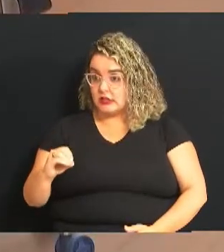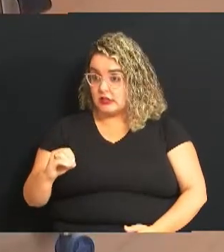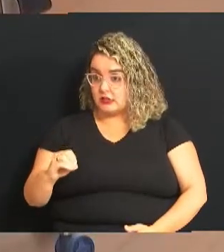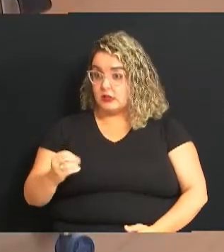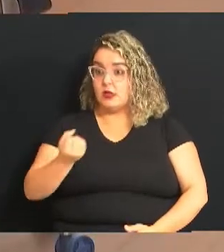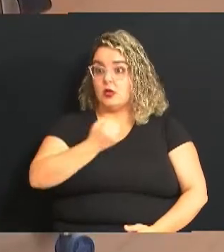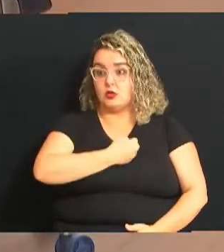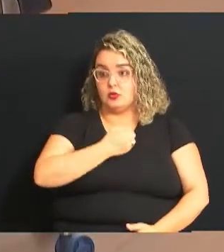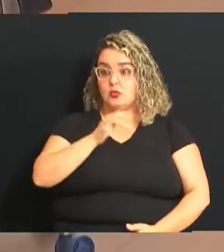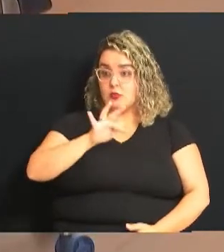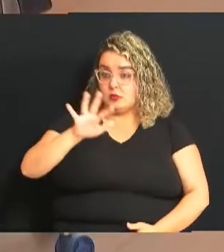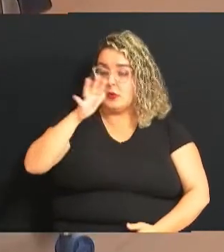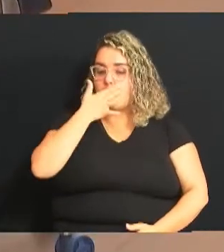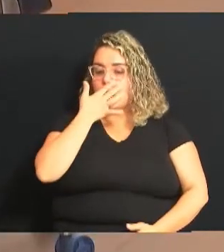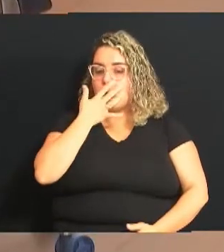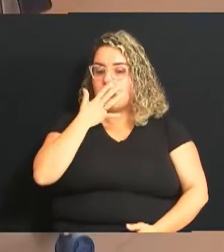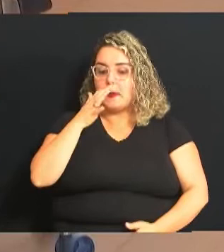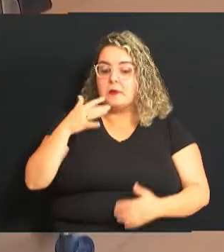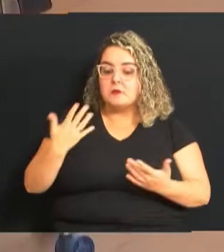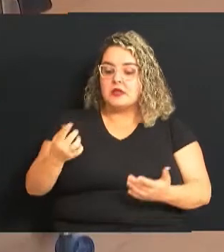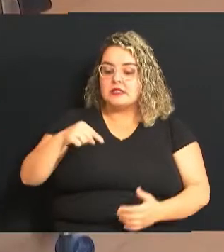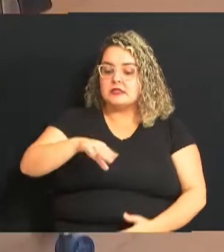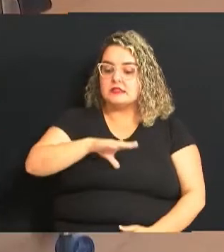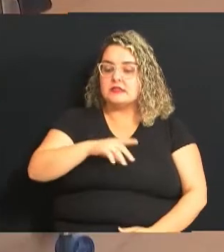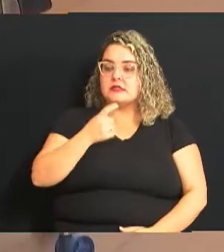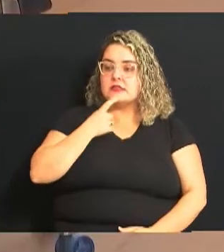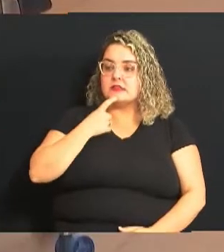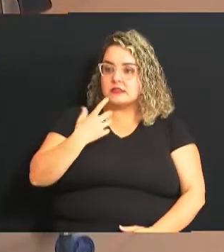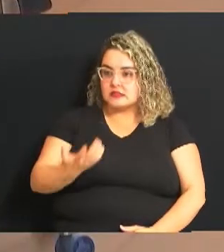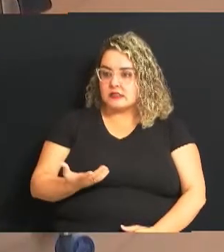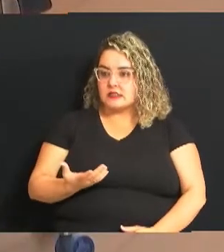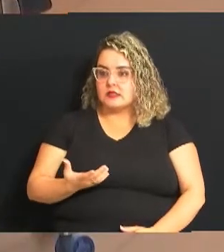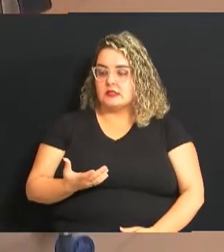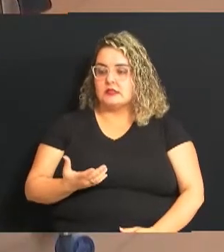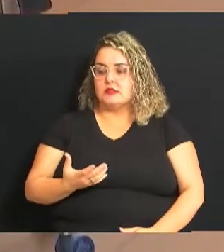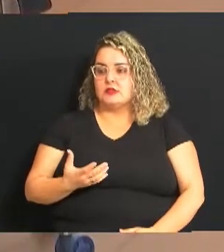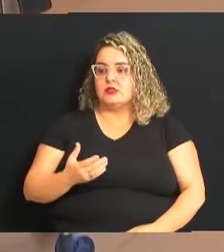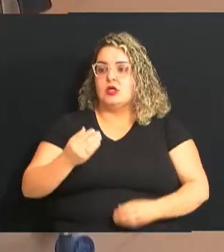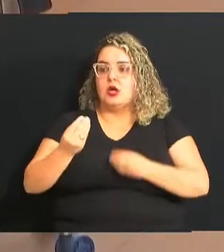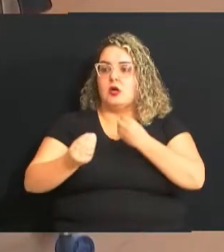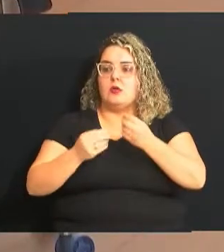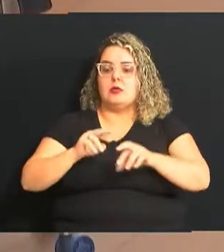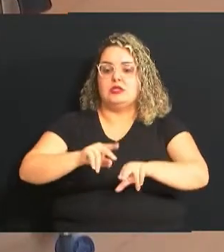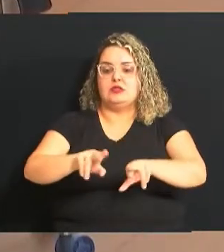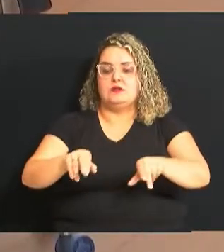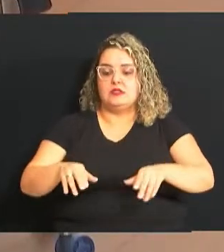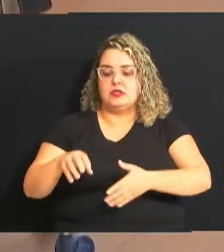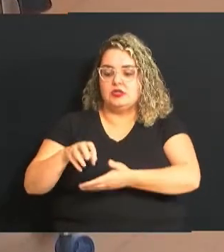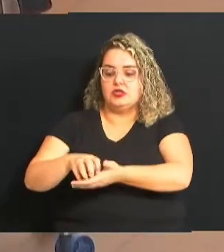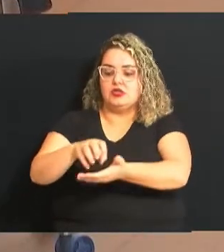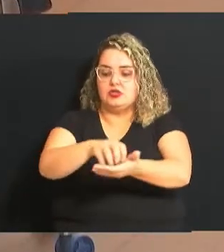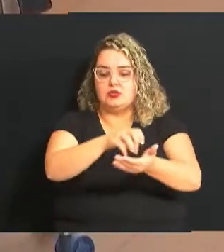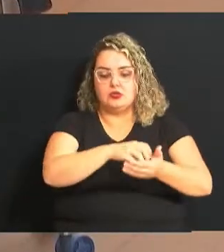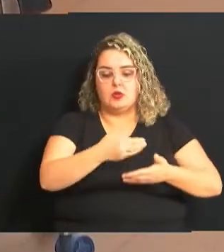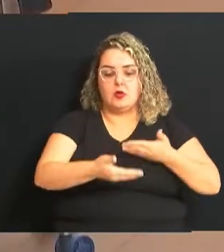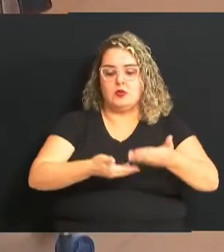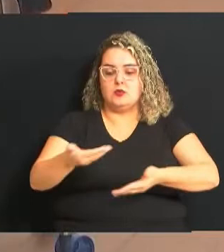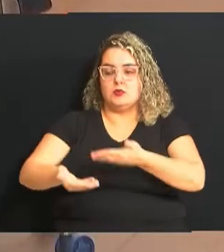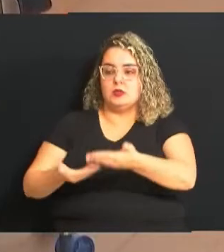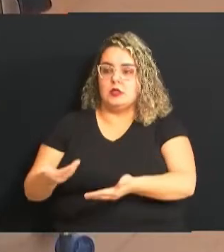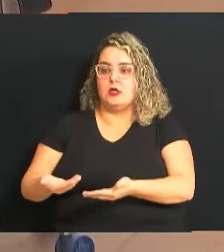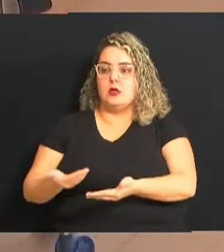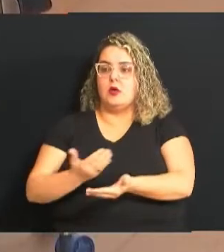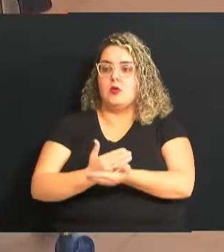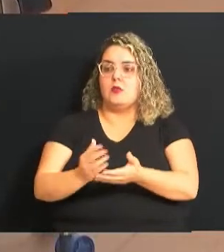federal. Sim. Mas aqui no município, como que as diversas organizações, os serviços, começam a